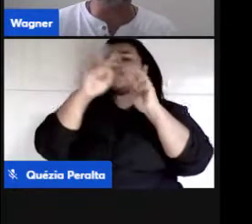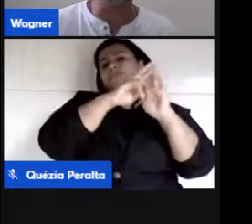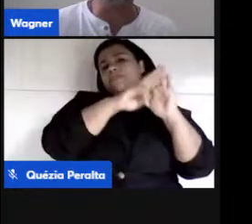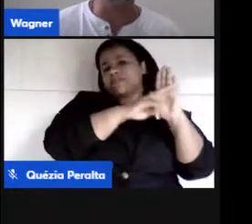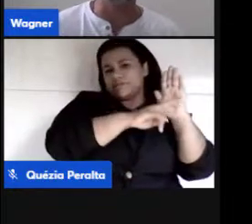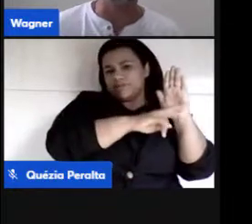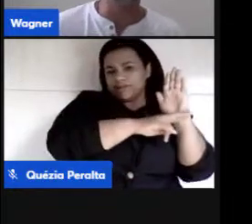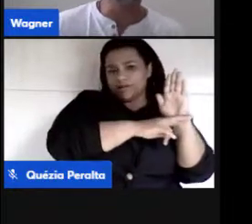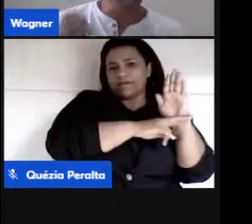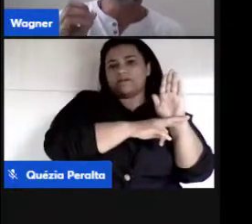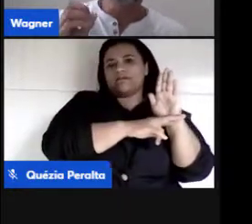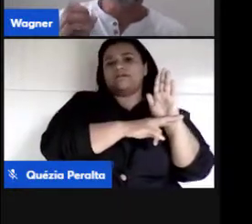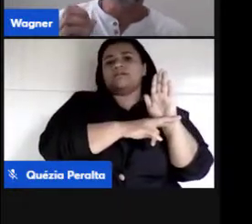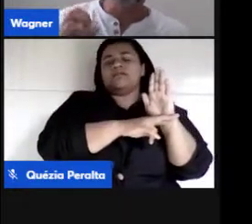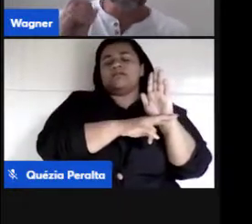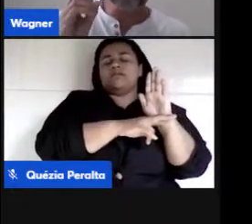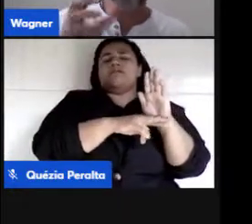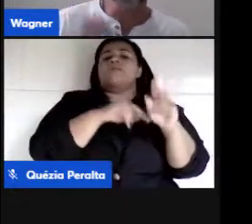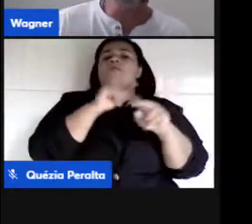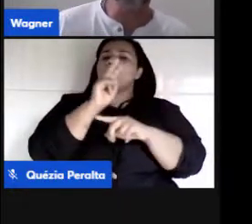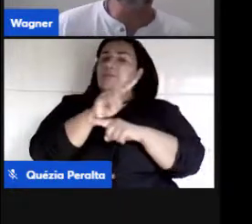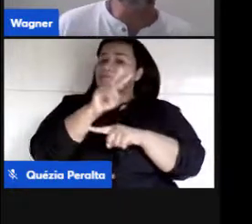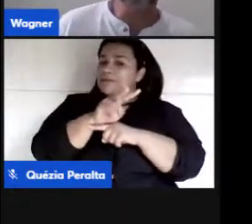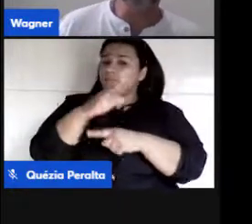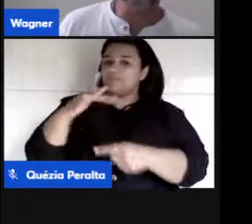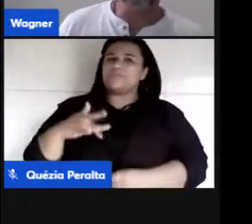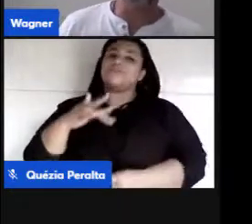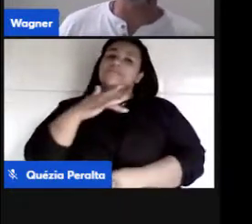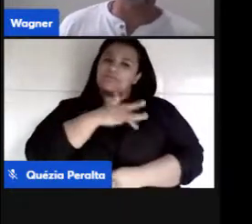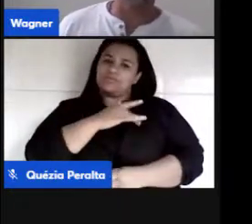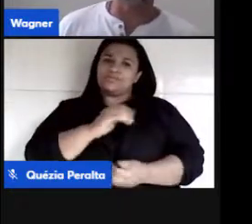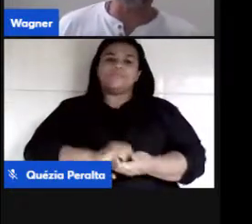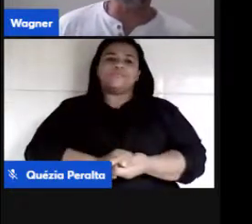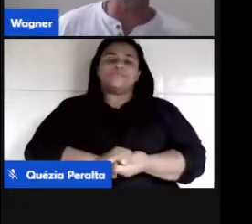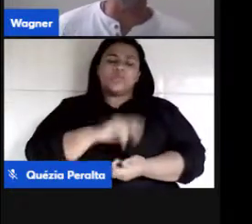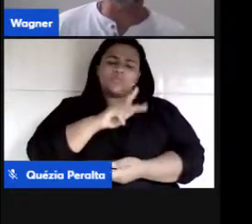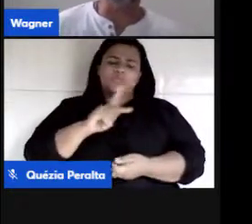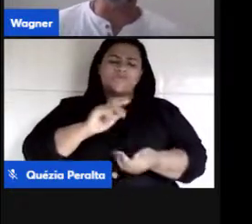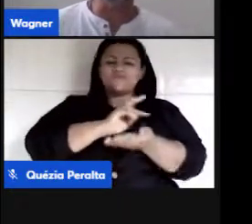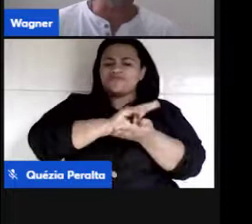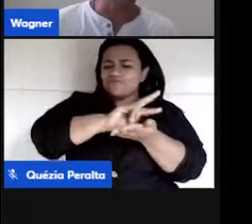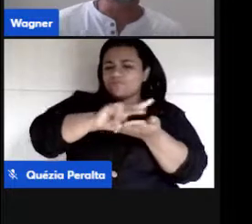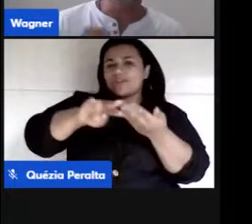garantia da sua saúde, né? Você vai utilizar diferentes temáticas